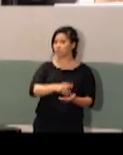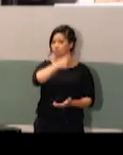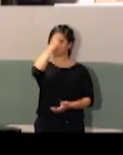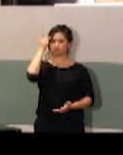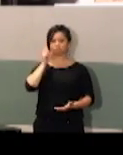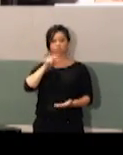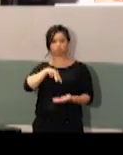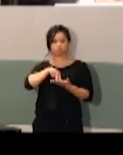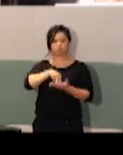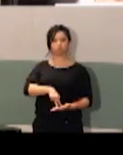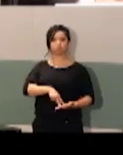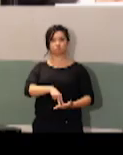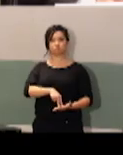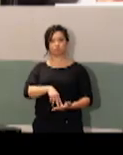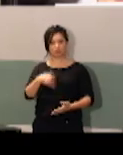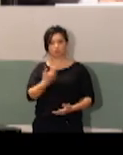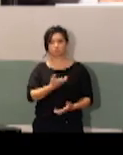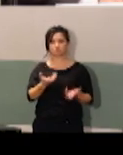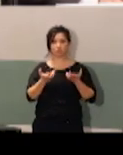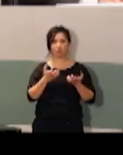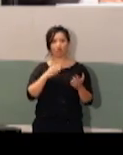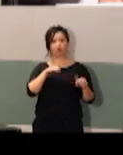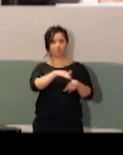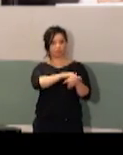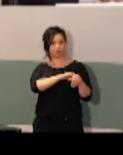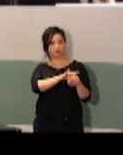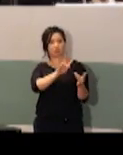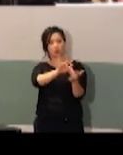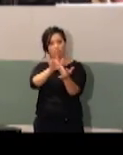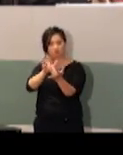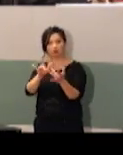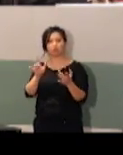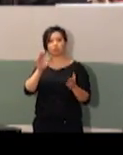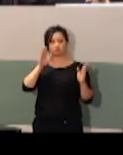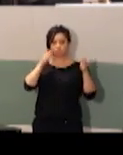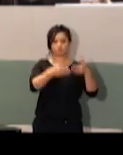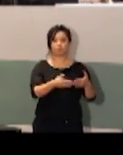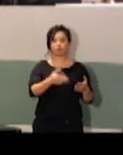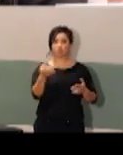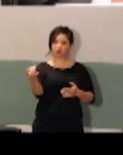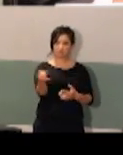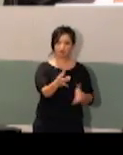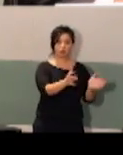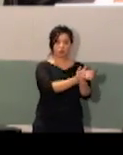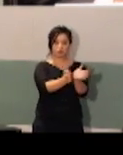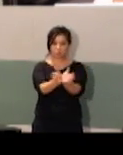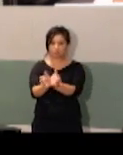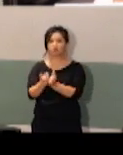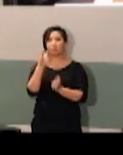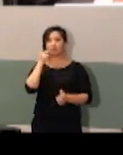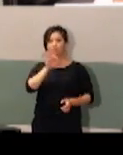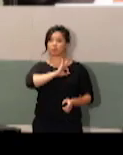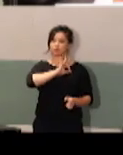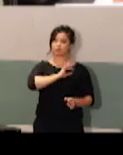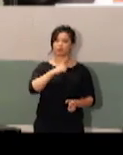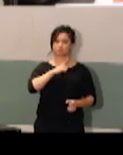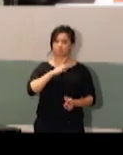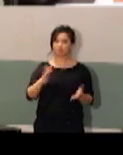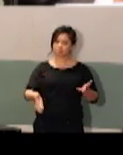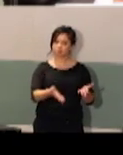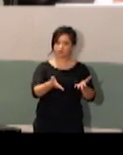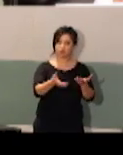nosso governo. Nós queremos abrir um diálogo direto com as categorias, ter a polícia motivada, mas nós vamos